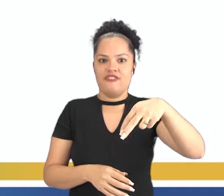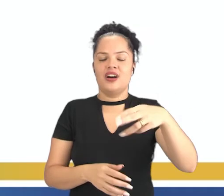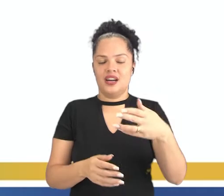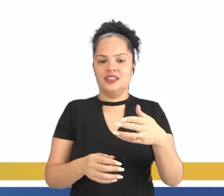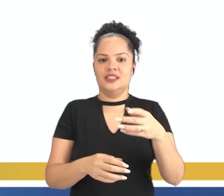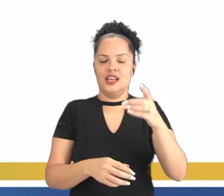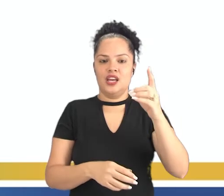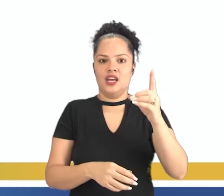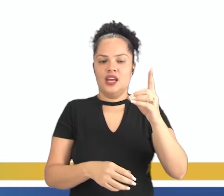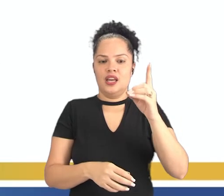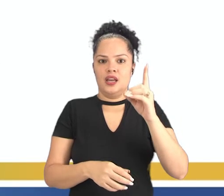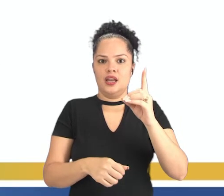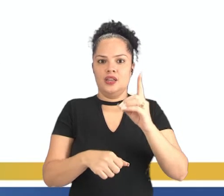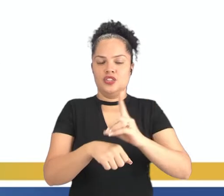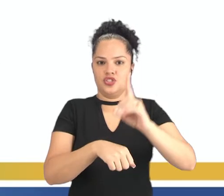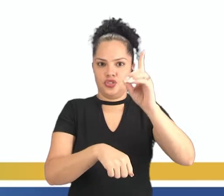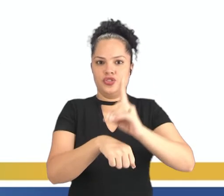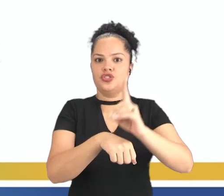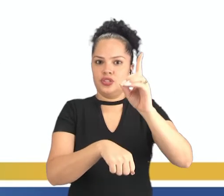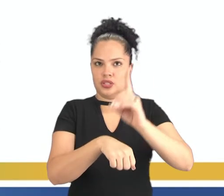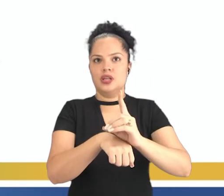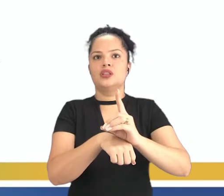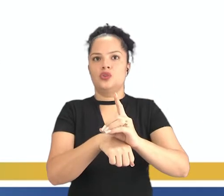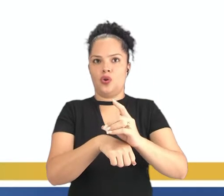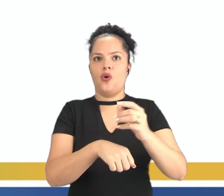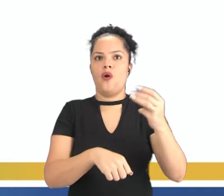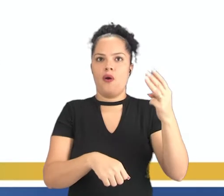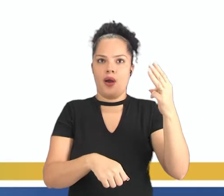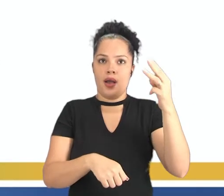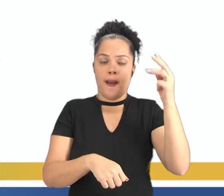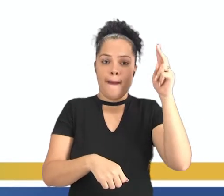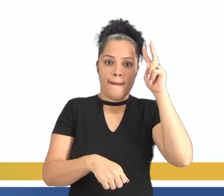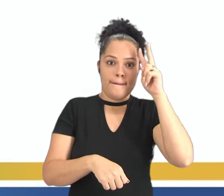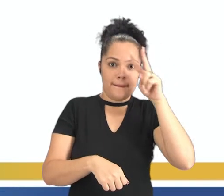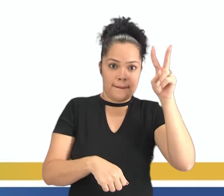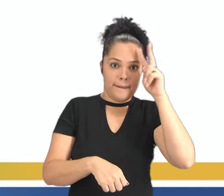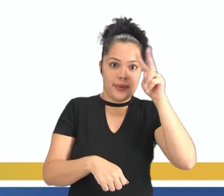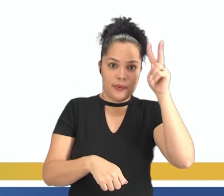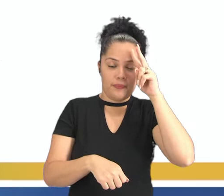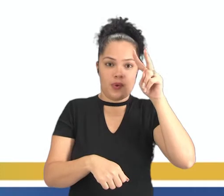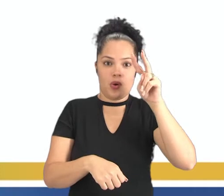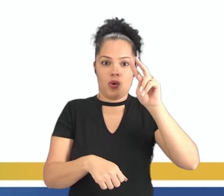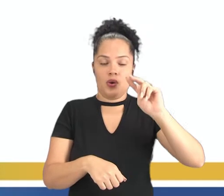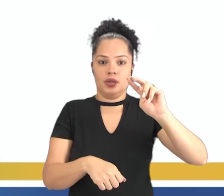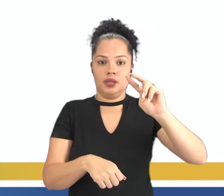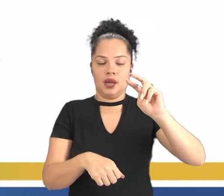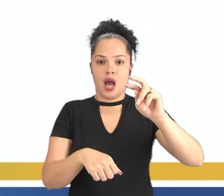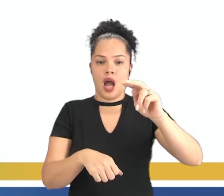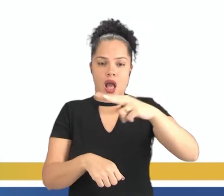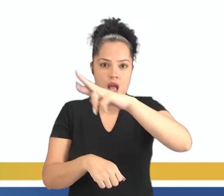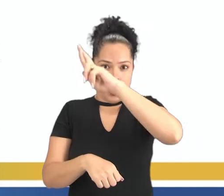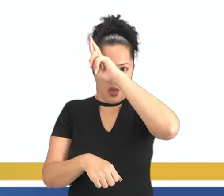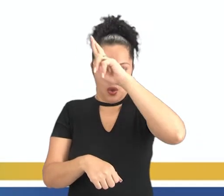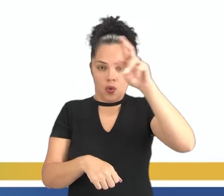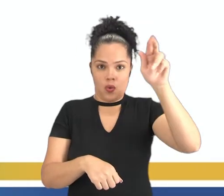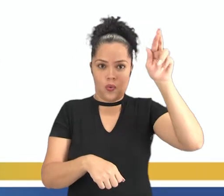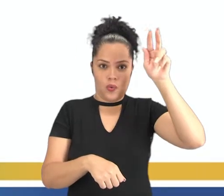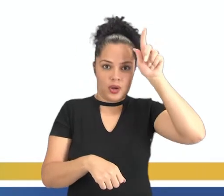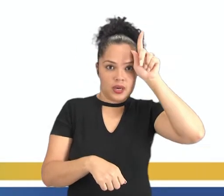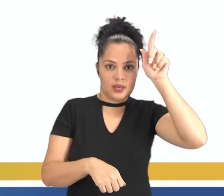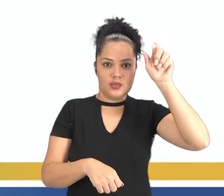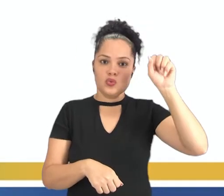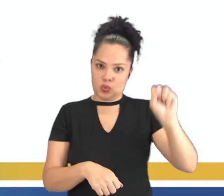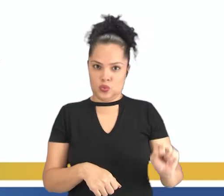Memória da Pontífica Universidade Católica de Rio Grande do Sul. A memória sofre influência de